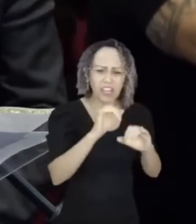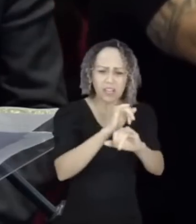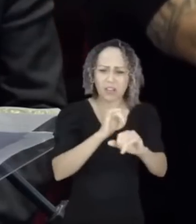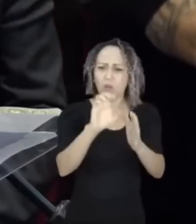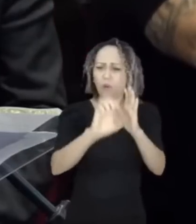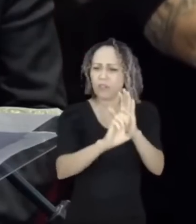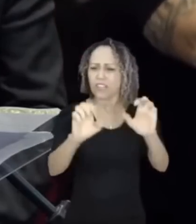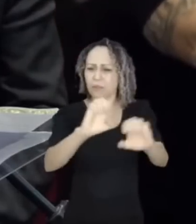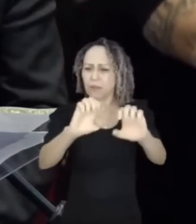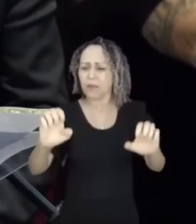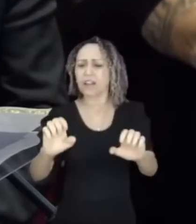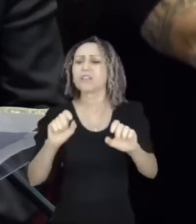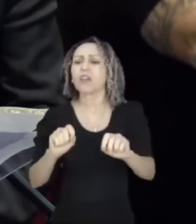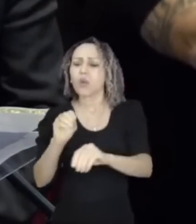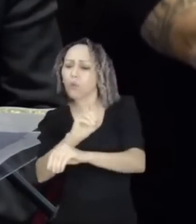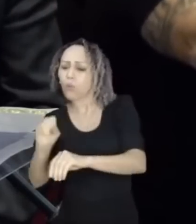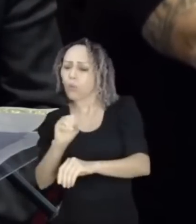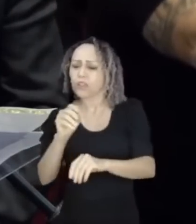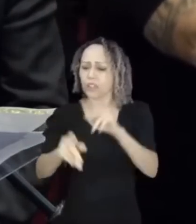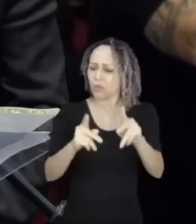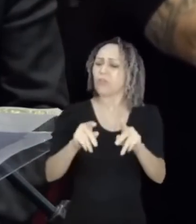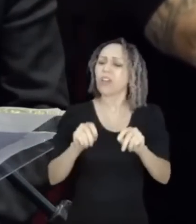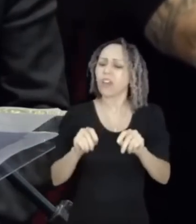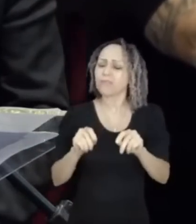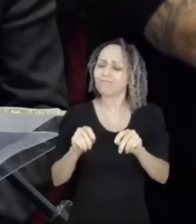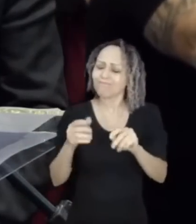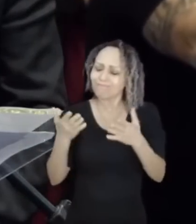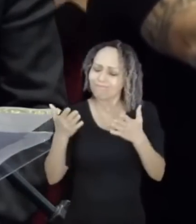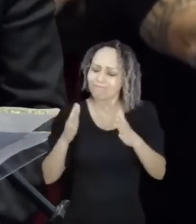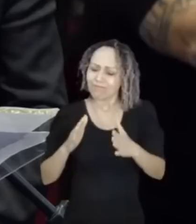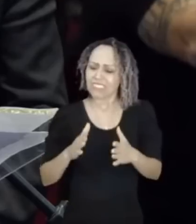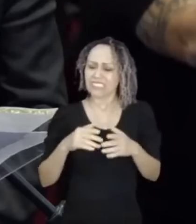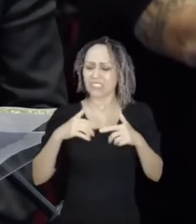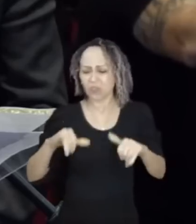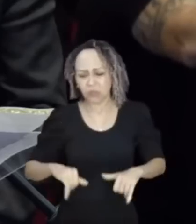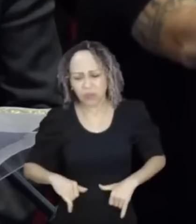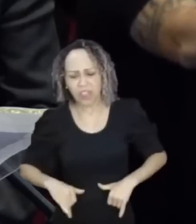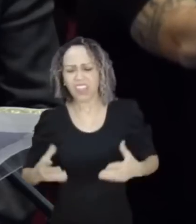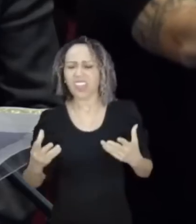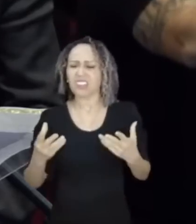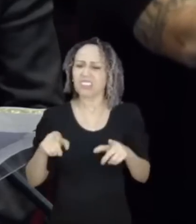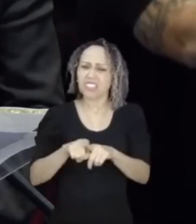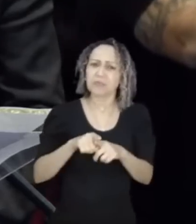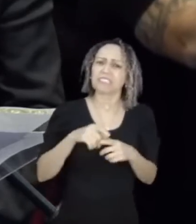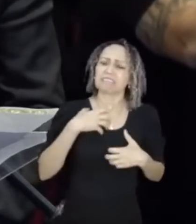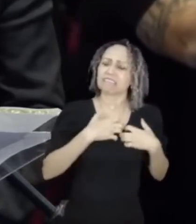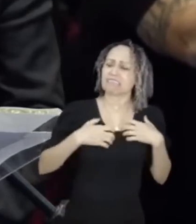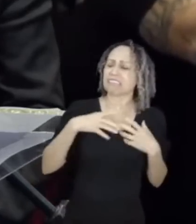povo, dedicando-se a tornar mais leve os fardos espiritual e social de milhões de